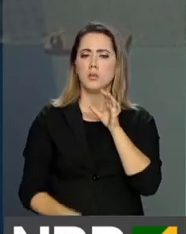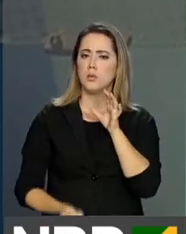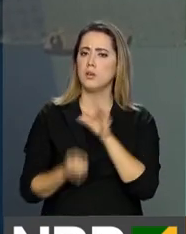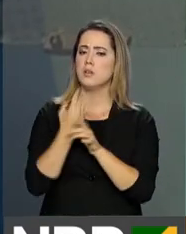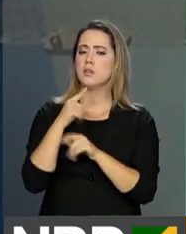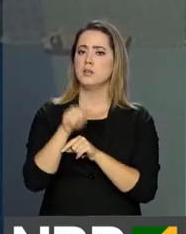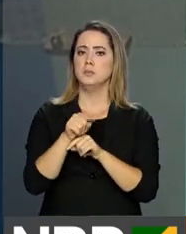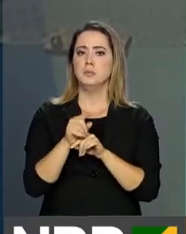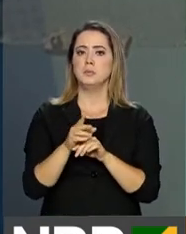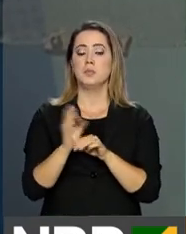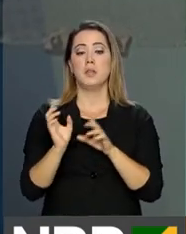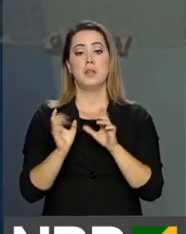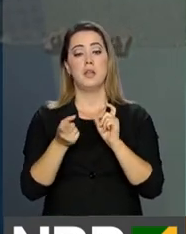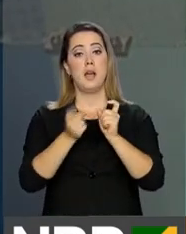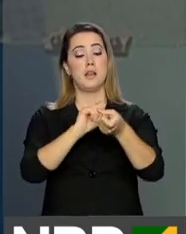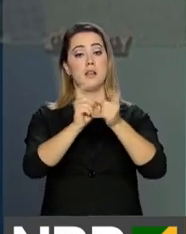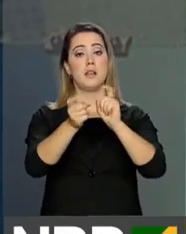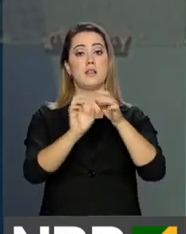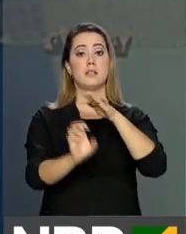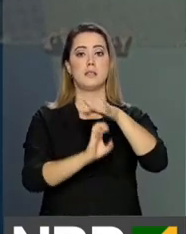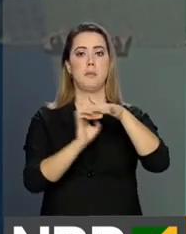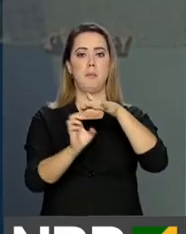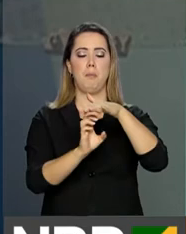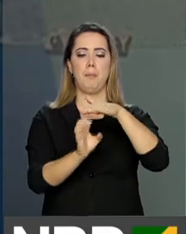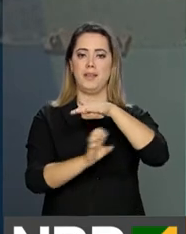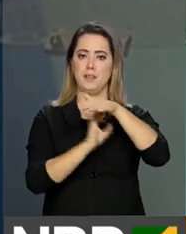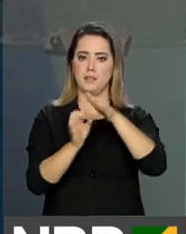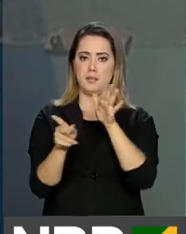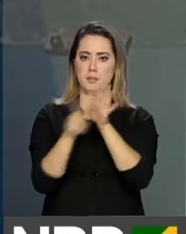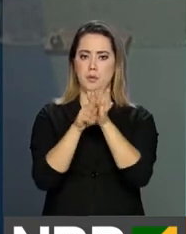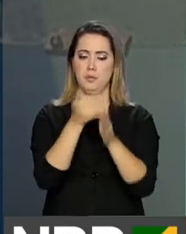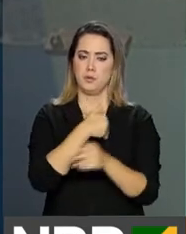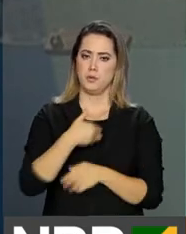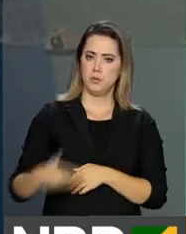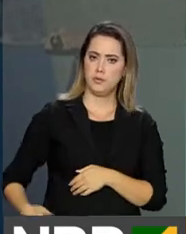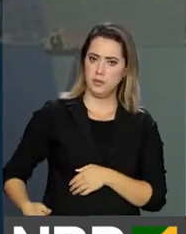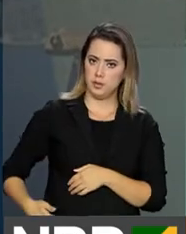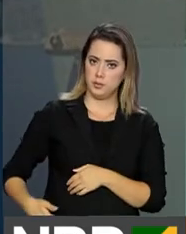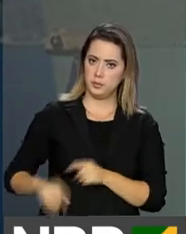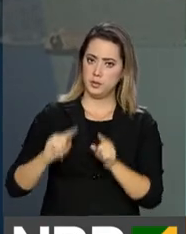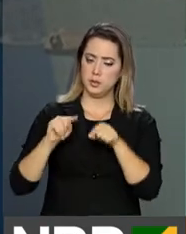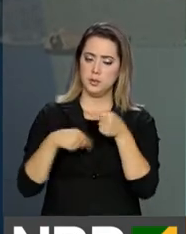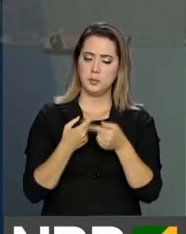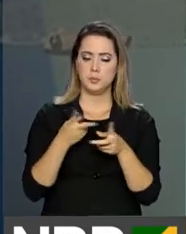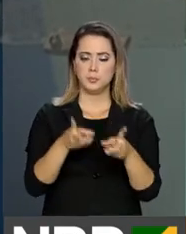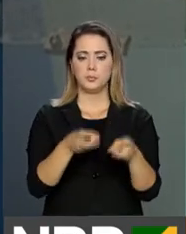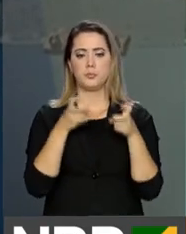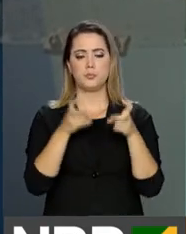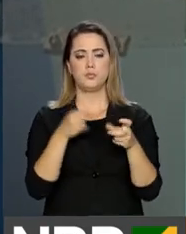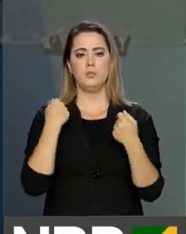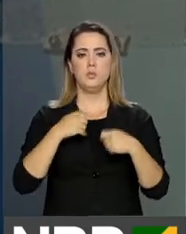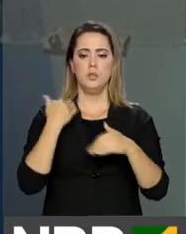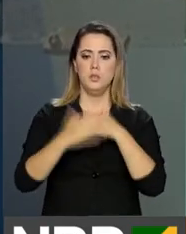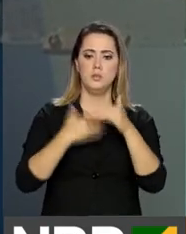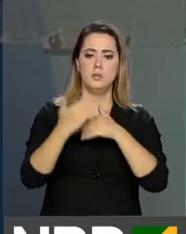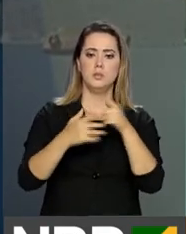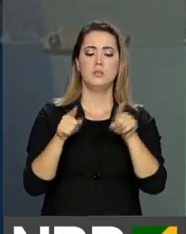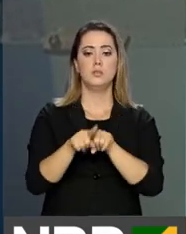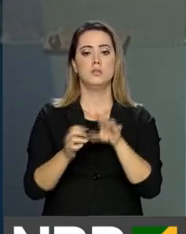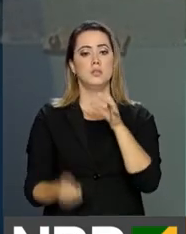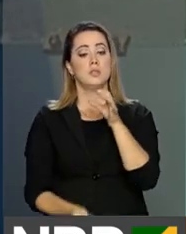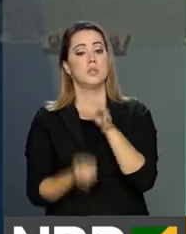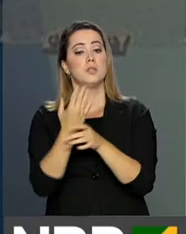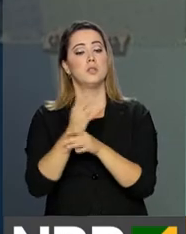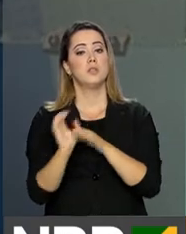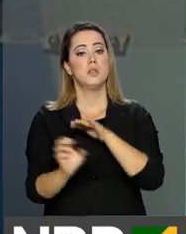as chamadas autarquias. Ao depois, mais uma vez, verificou-se que deveríamos avançar ainda mais, e por isso criaram-se